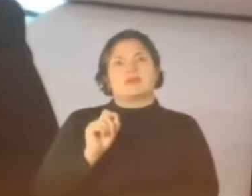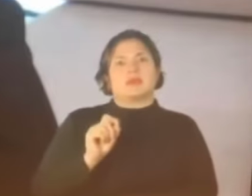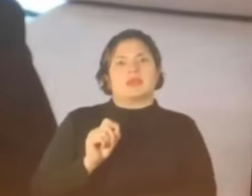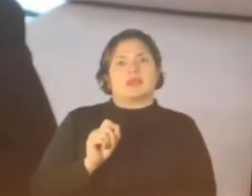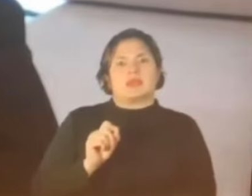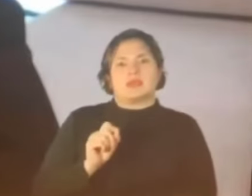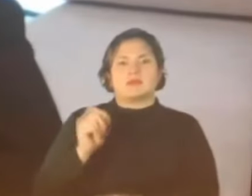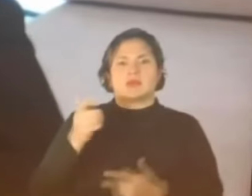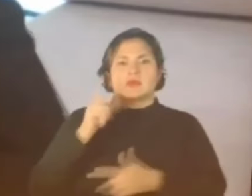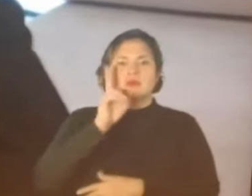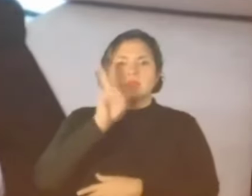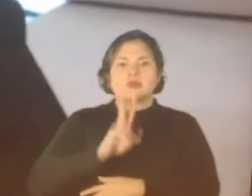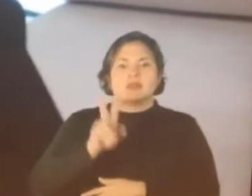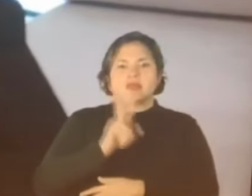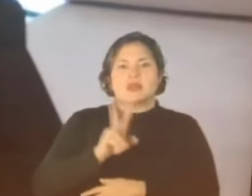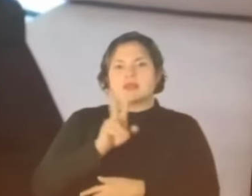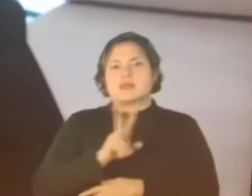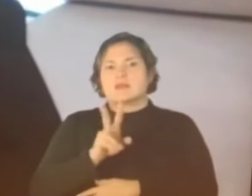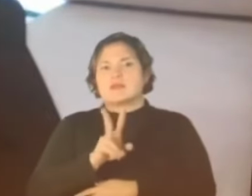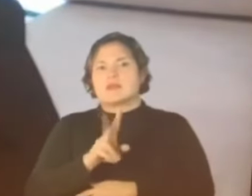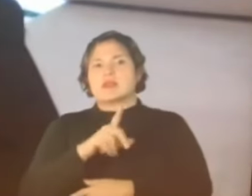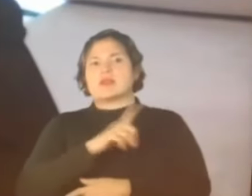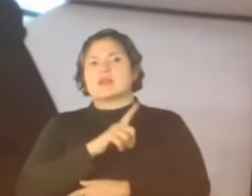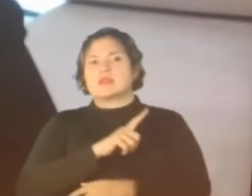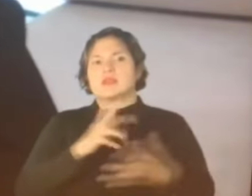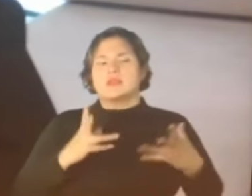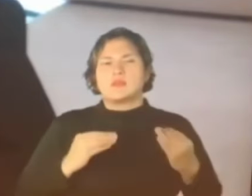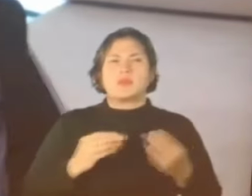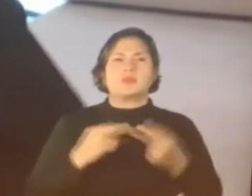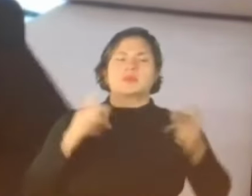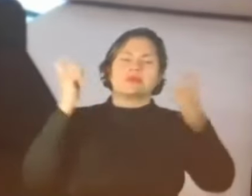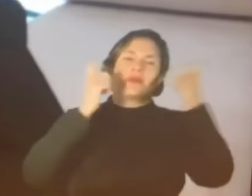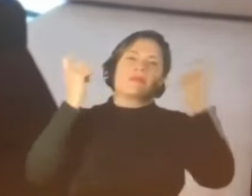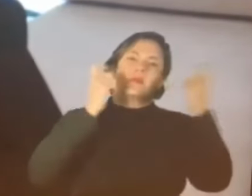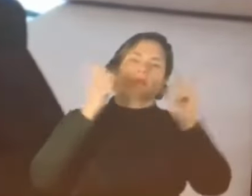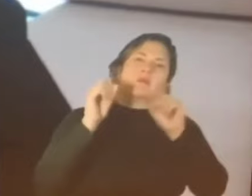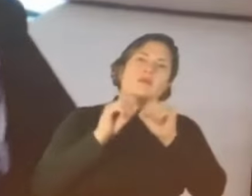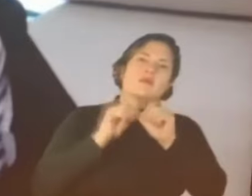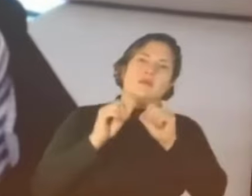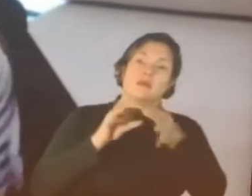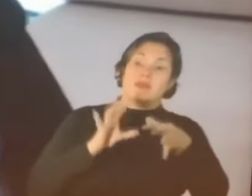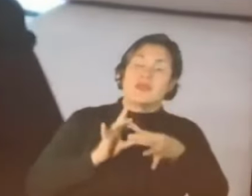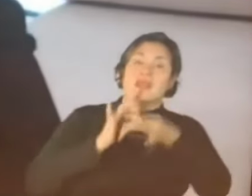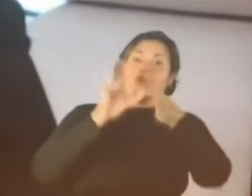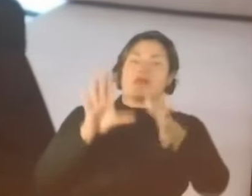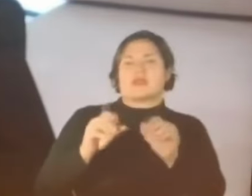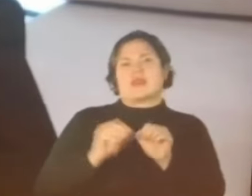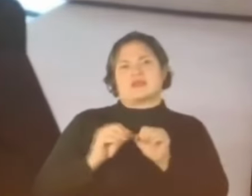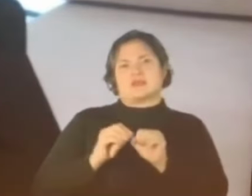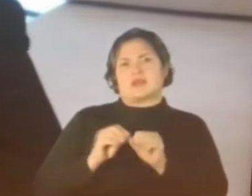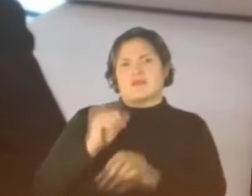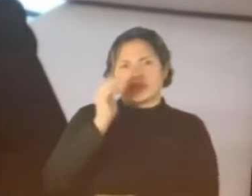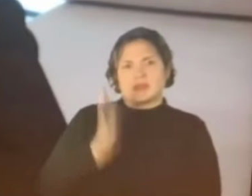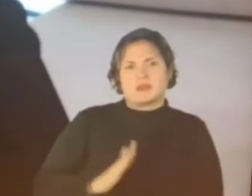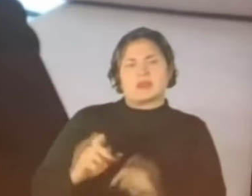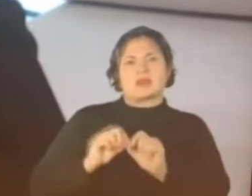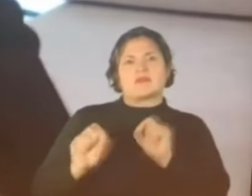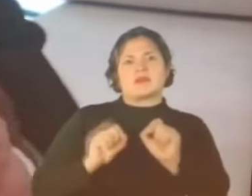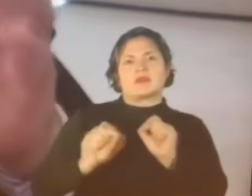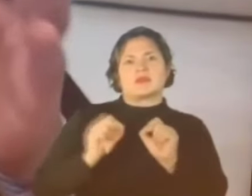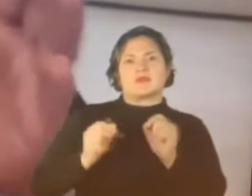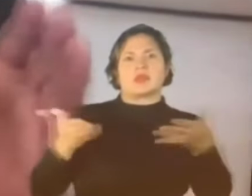você observa um outro aspecto bastante preocupante para a democracia brasileira, de um lawfare evidente